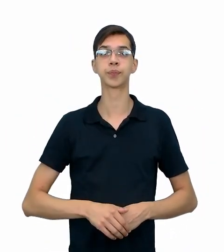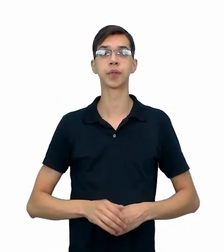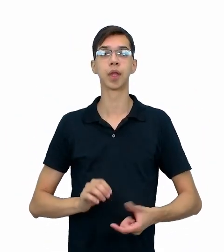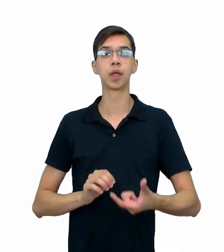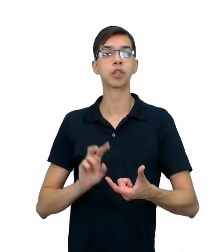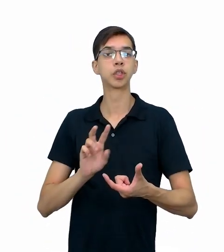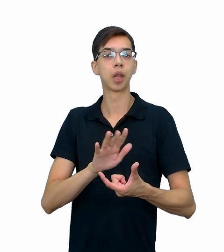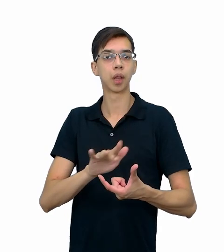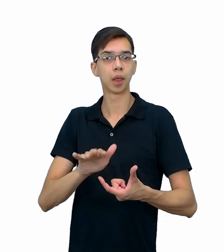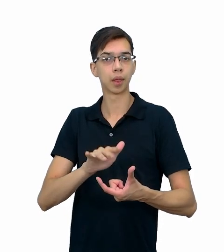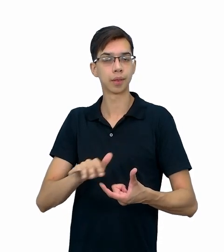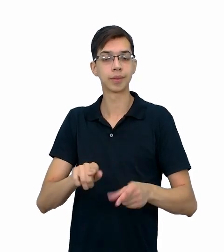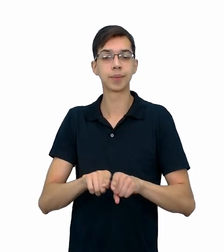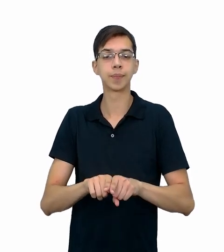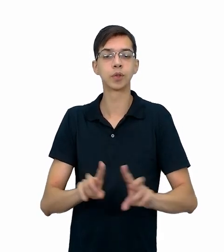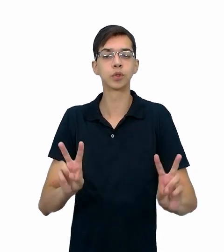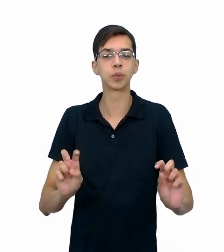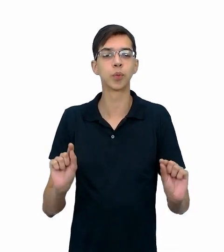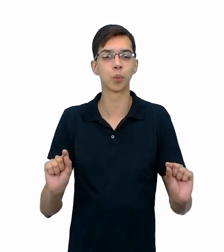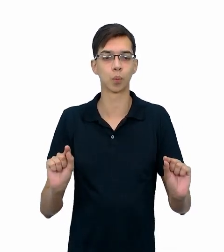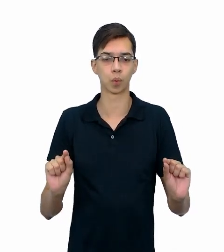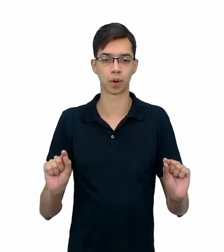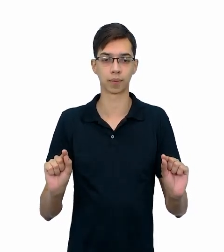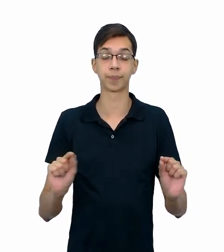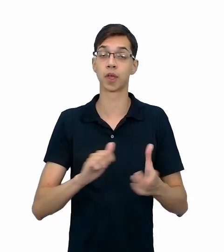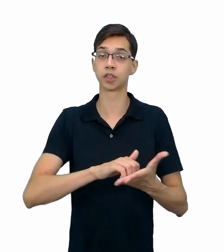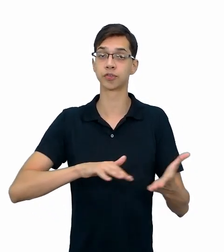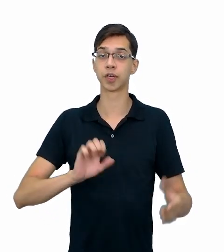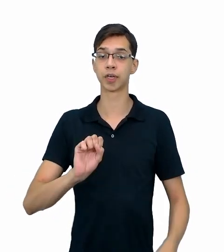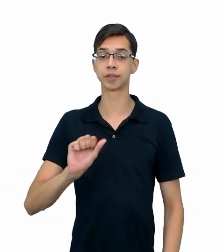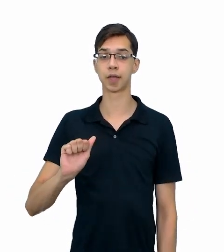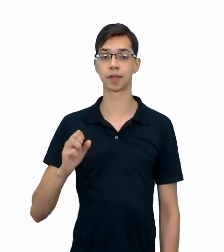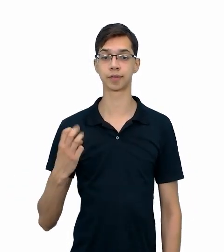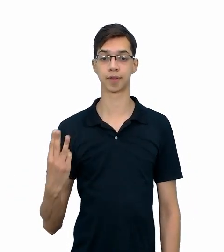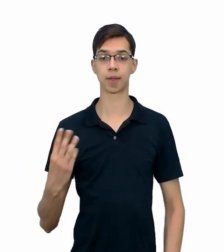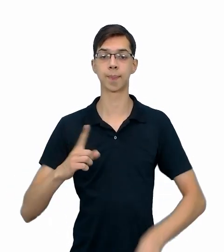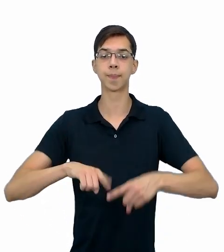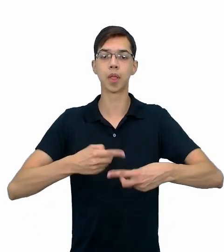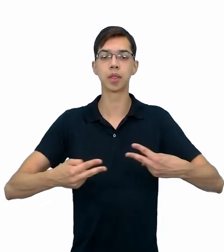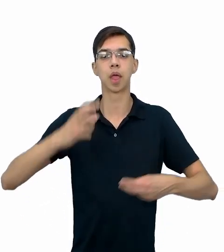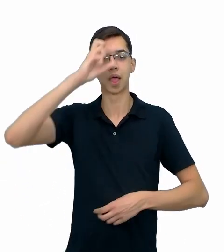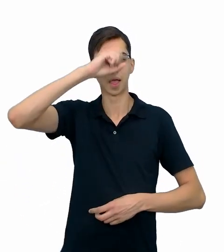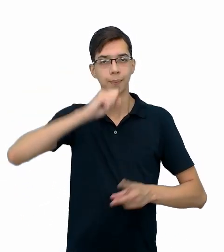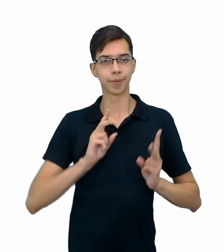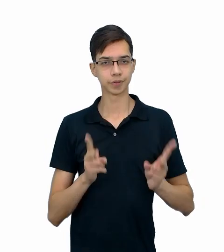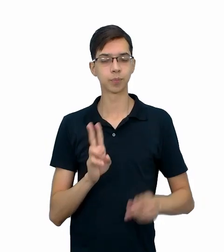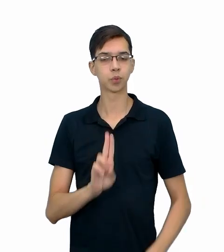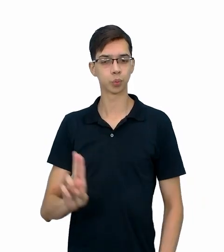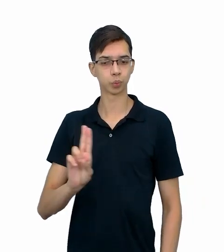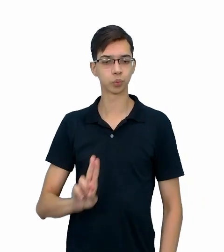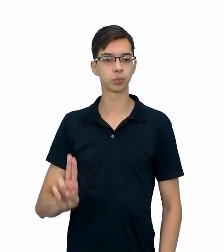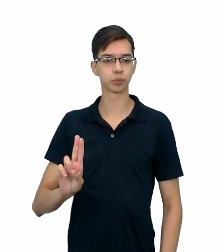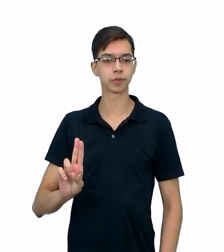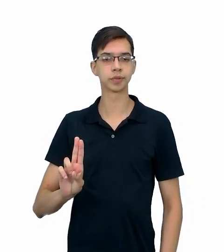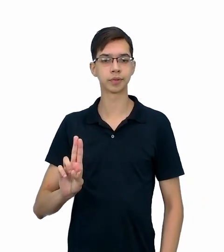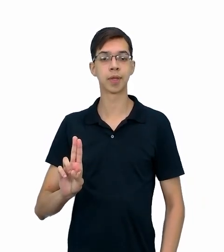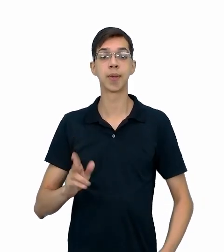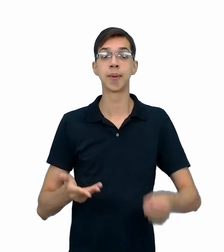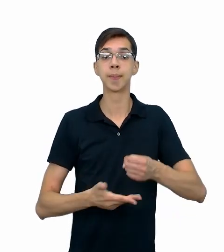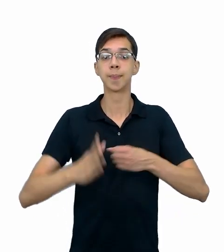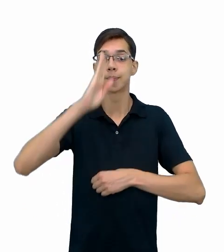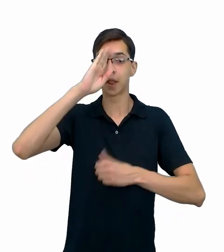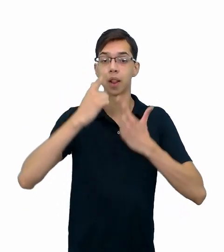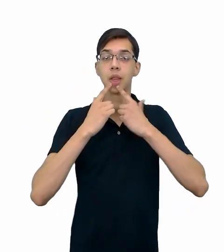base a análise linguística e semiótica, e sugerimos também metodologias ativas com foco na organização de sala de aula